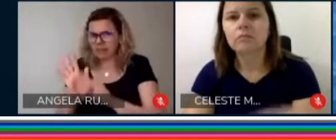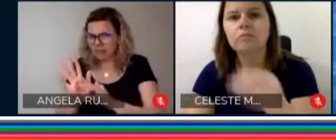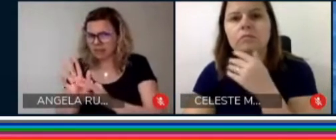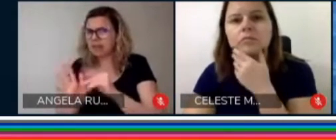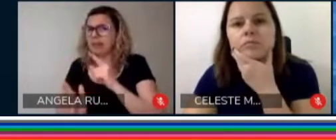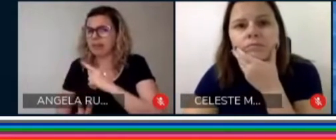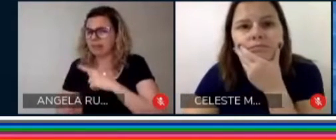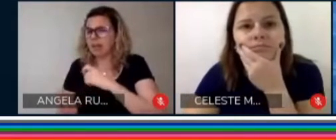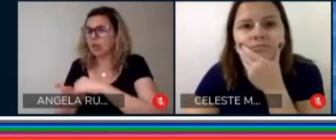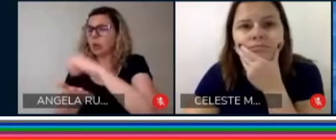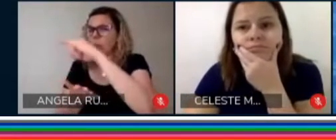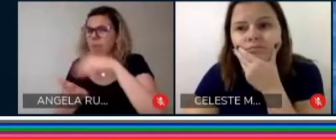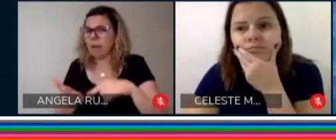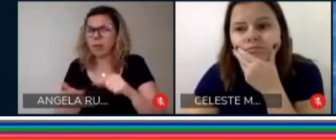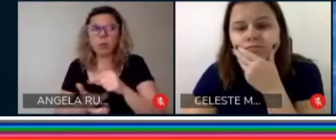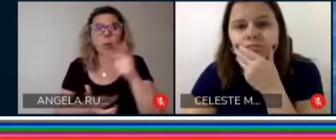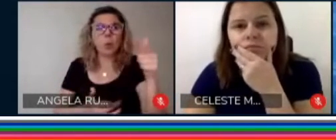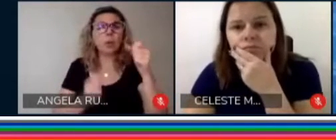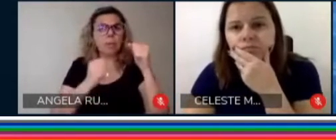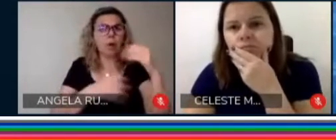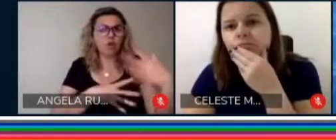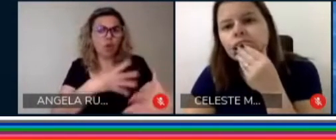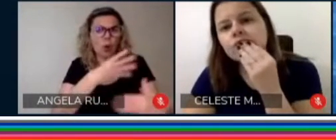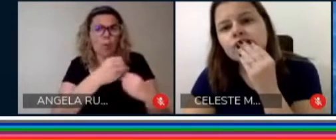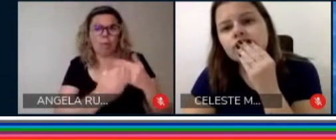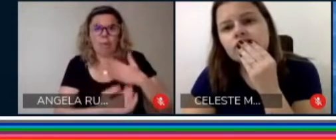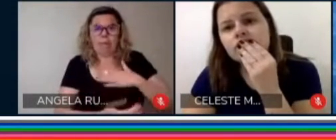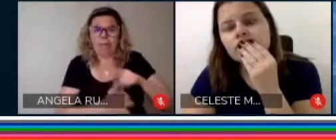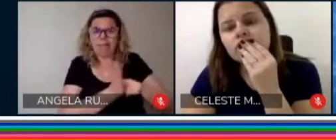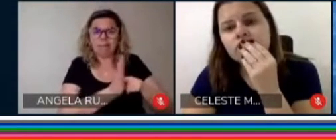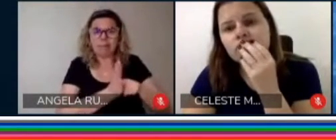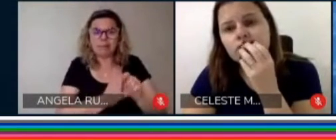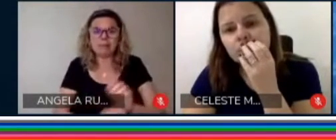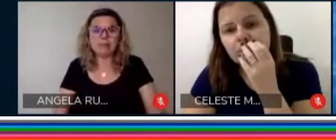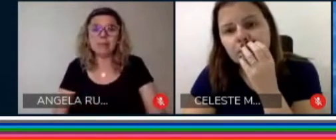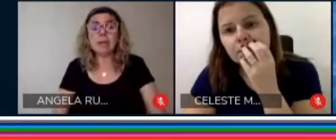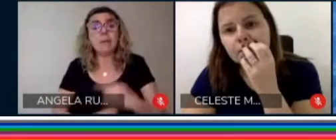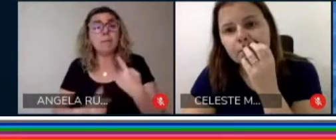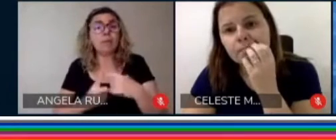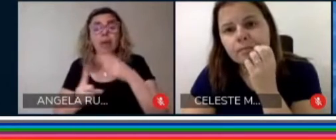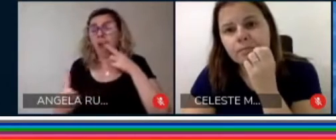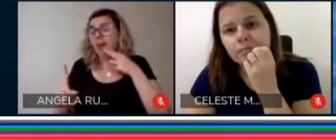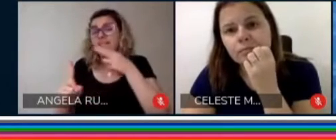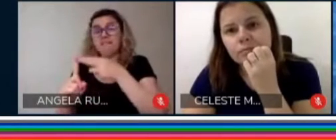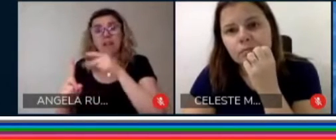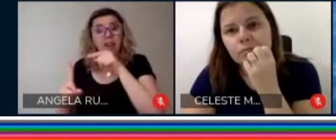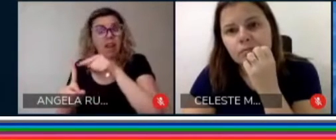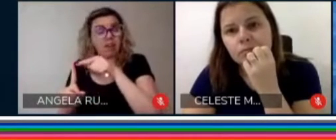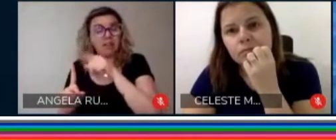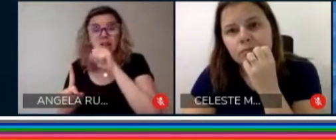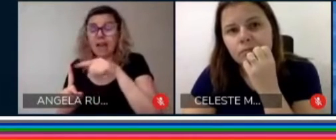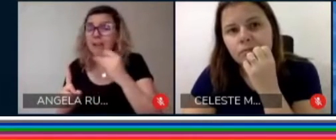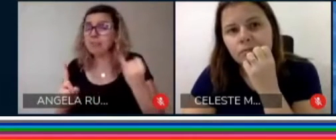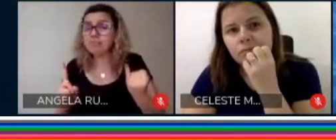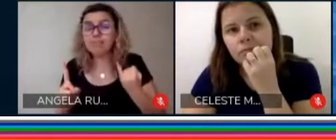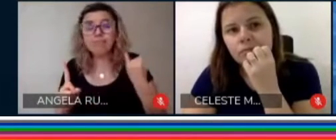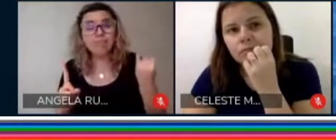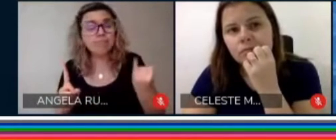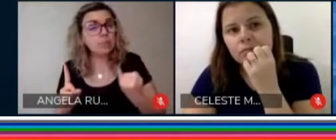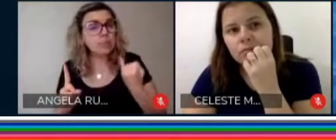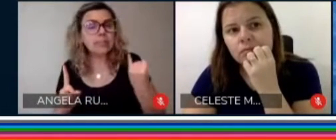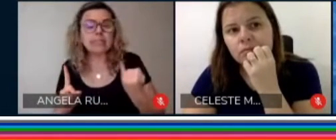documentos que podem complementar a minha pesquisa. As referências, elas são recursos tão